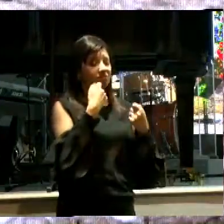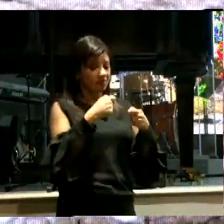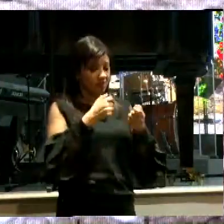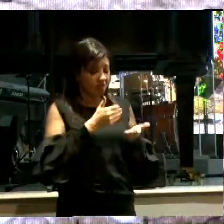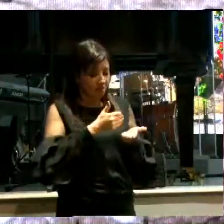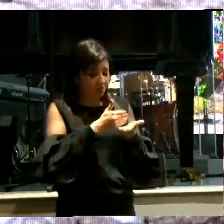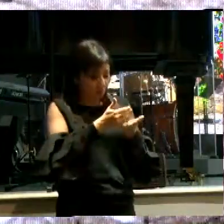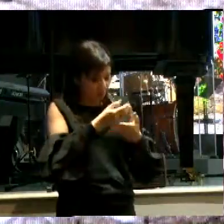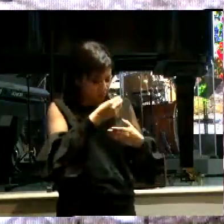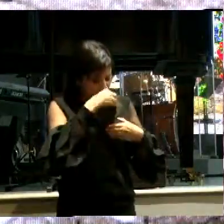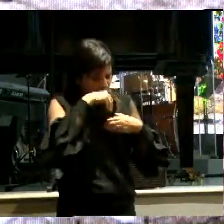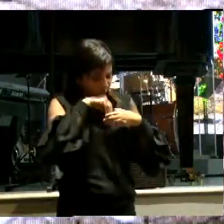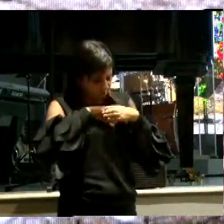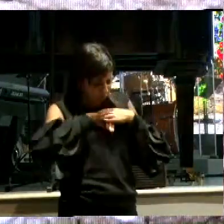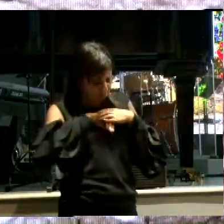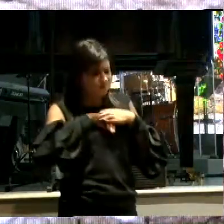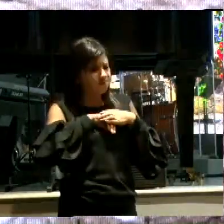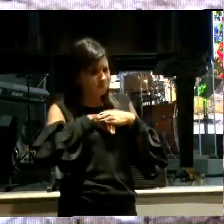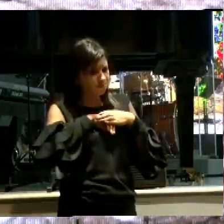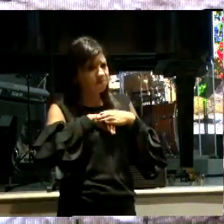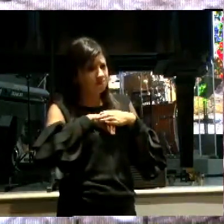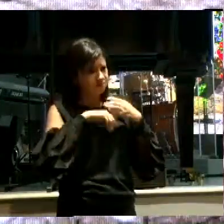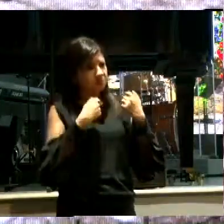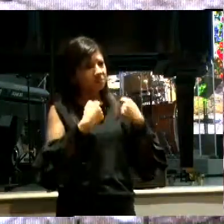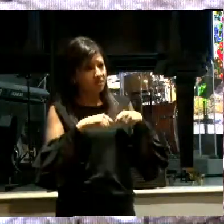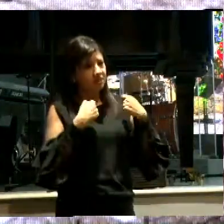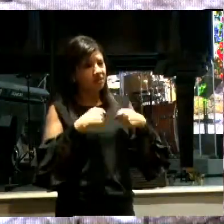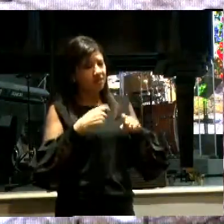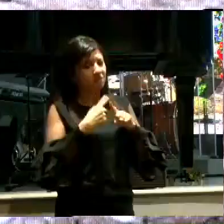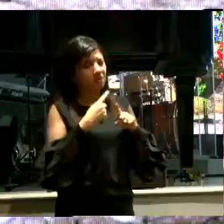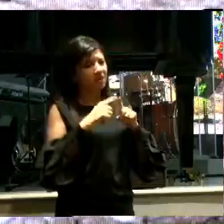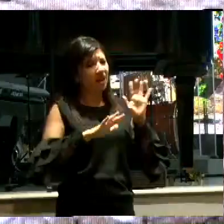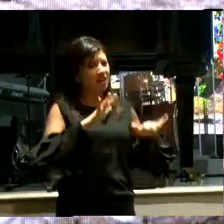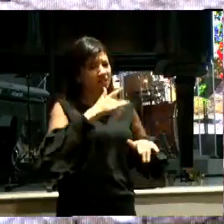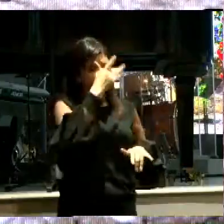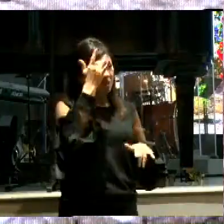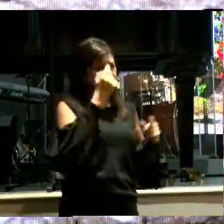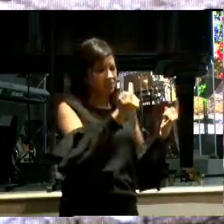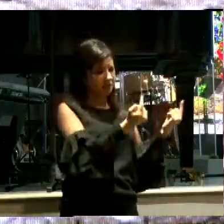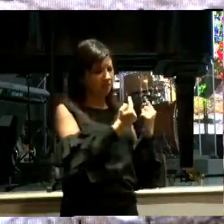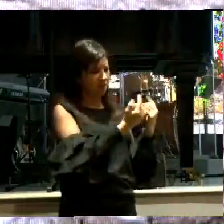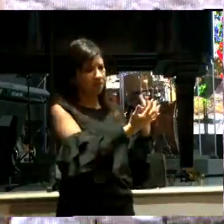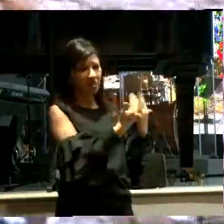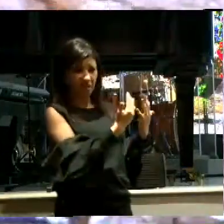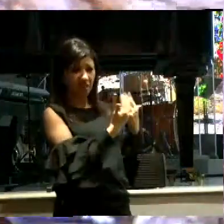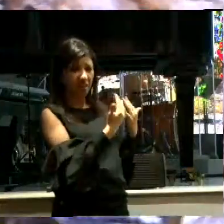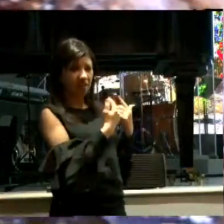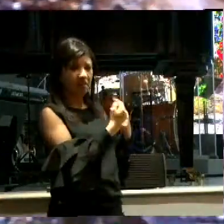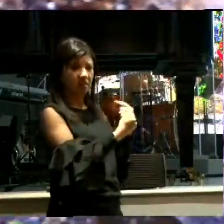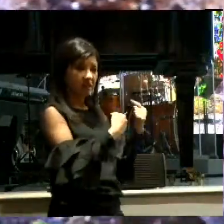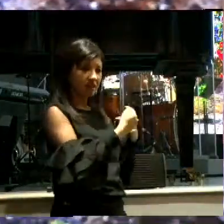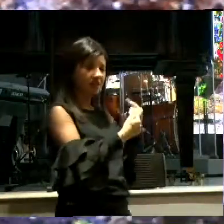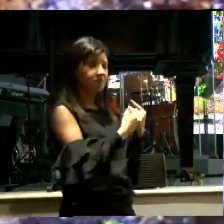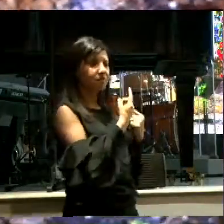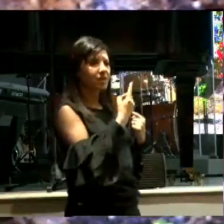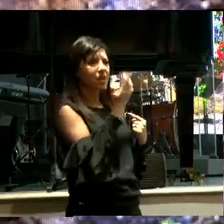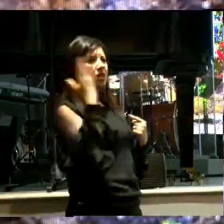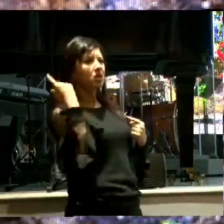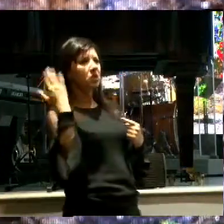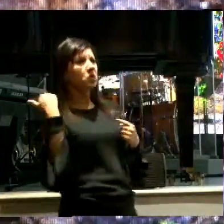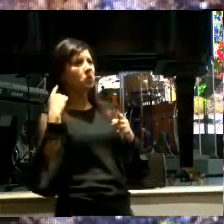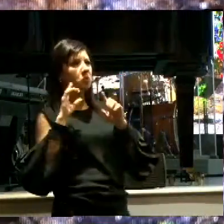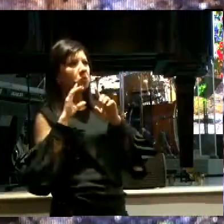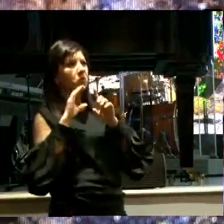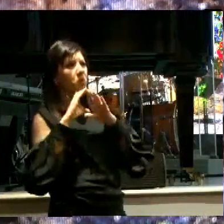casa. Porque muitas das vezes a pessoa fala assim para mim, no último evento, num dos últimos eventos que eu tive, eu